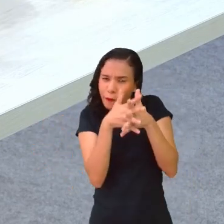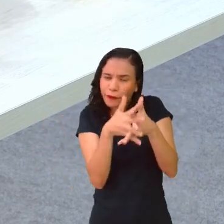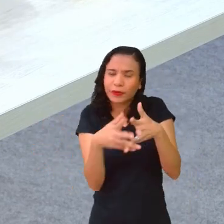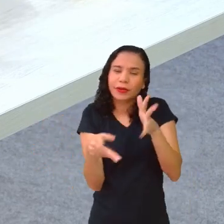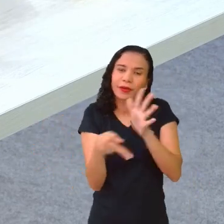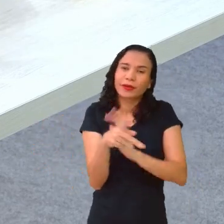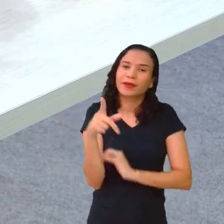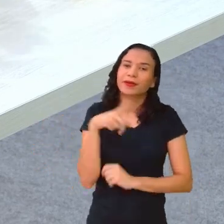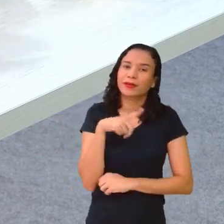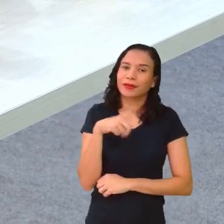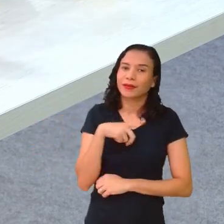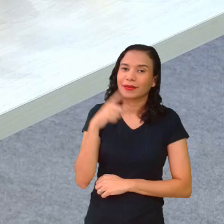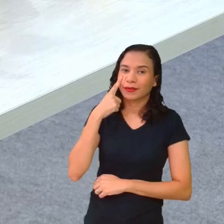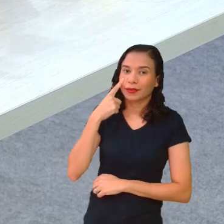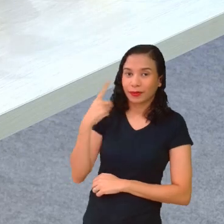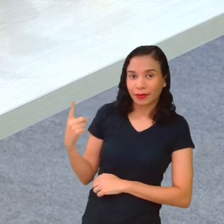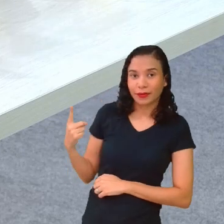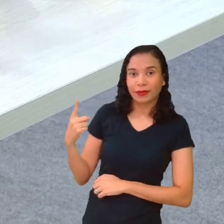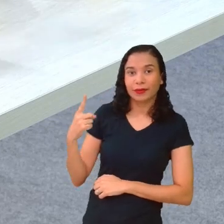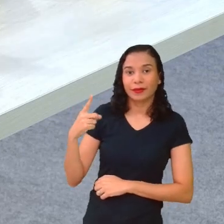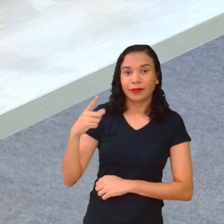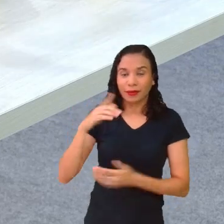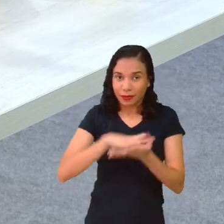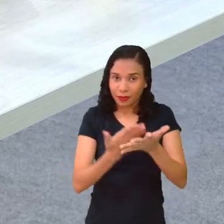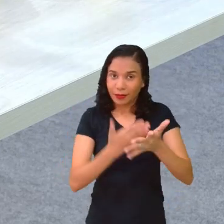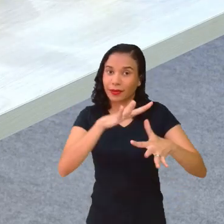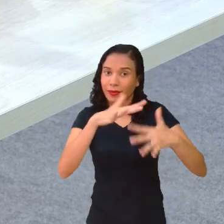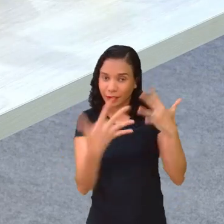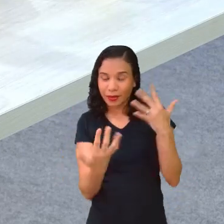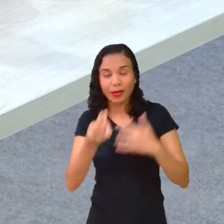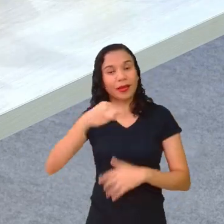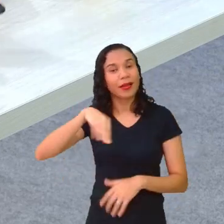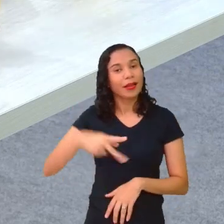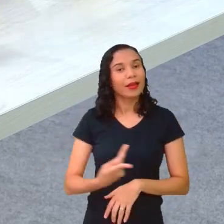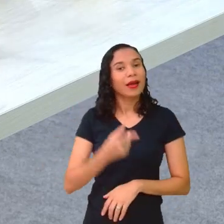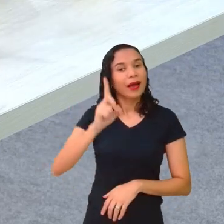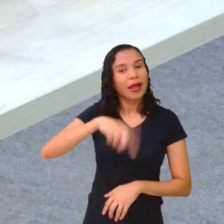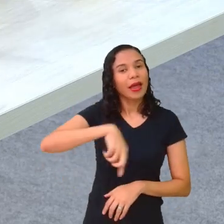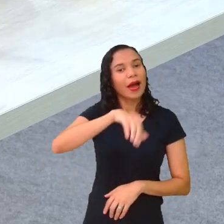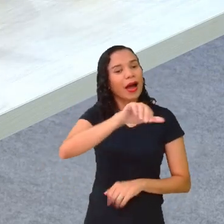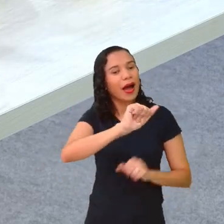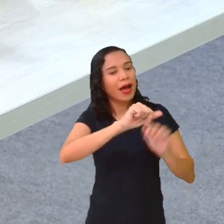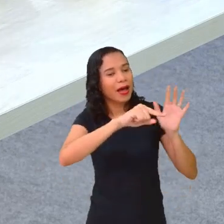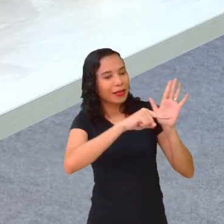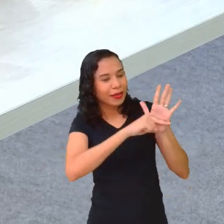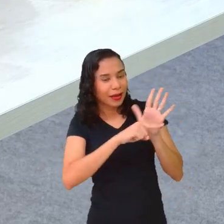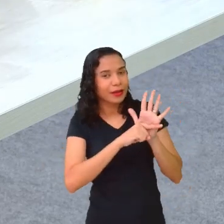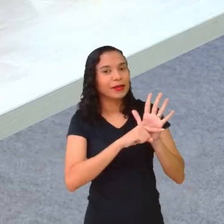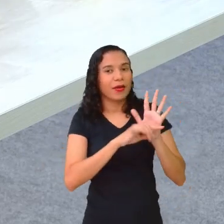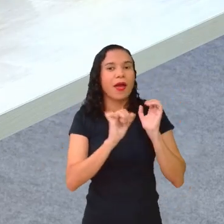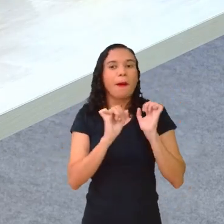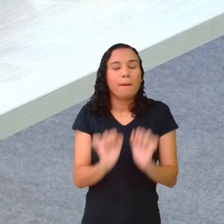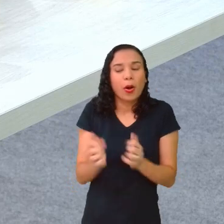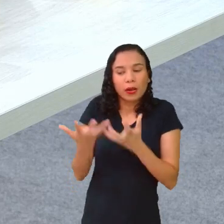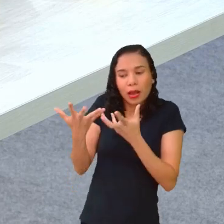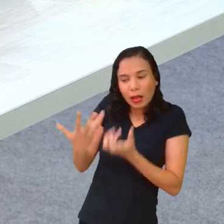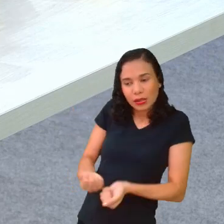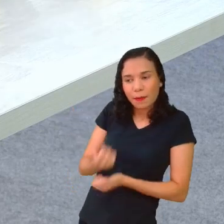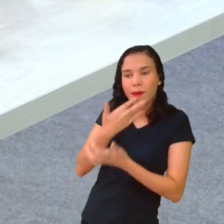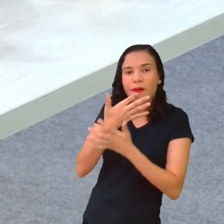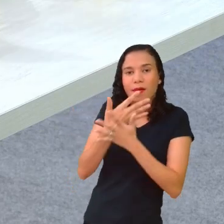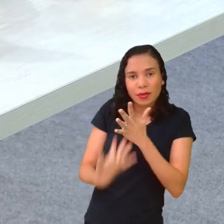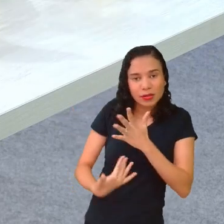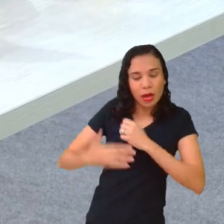confundir. Então, a intérprete Helena, ela é A negativo e ela pode